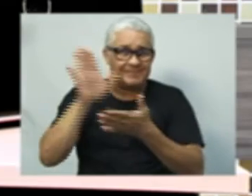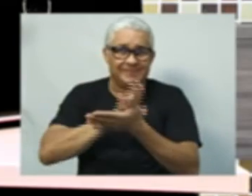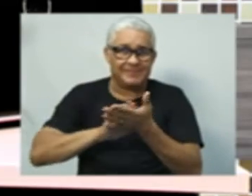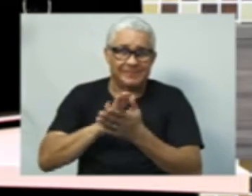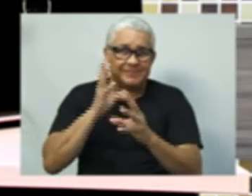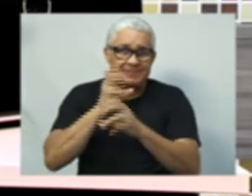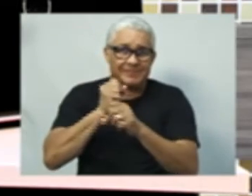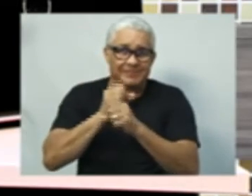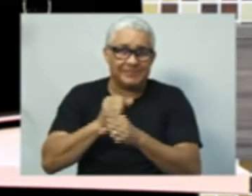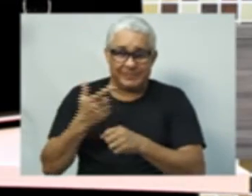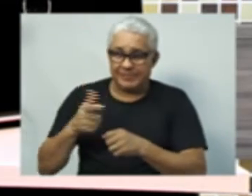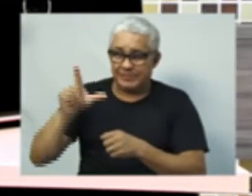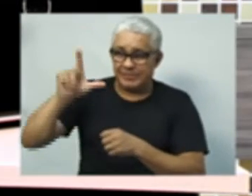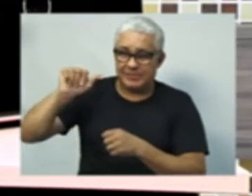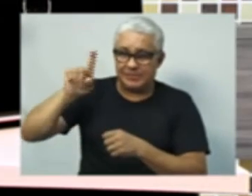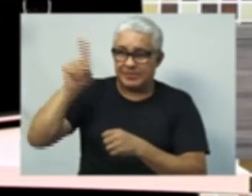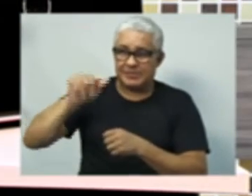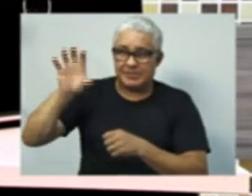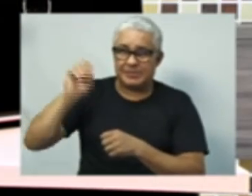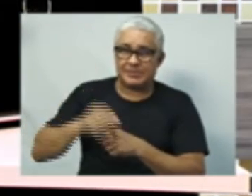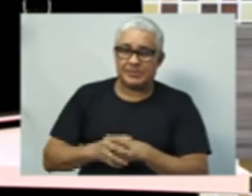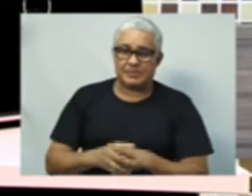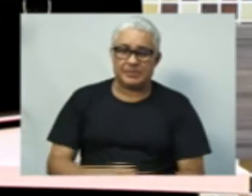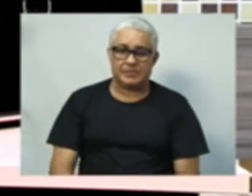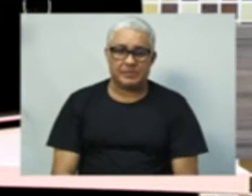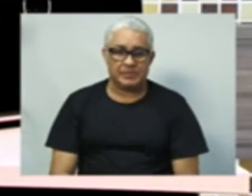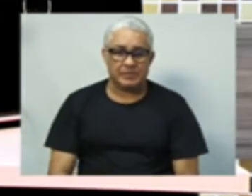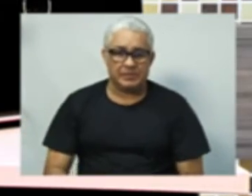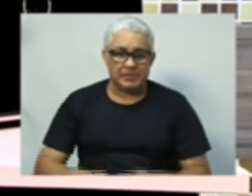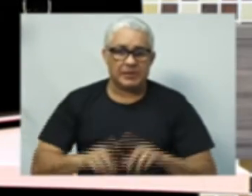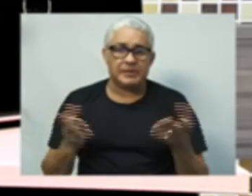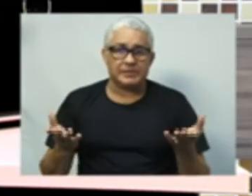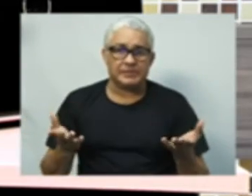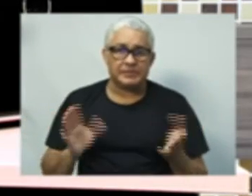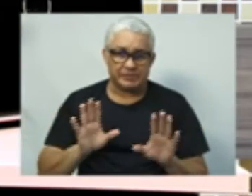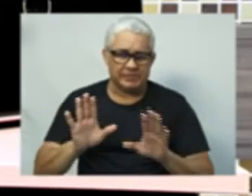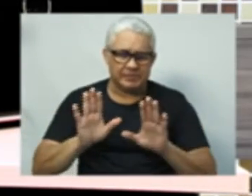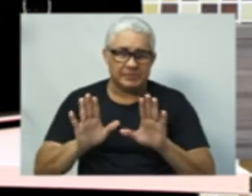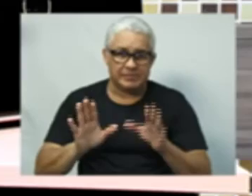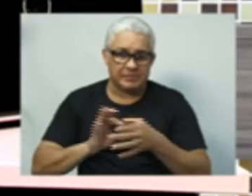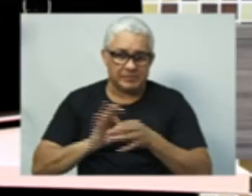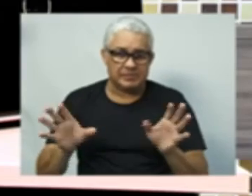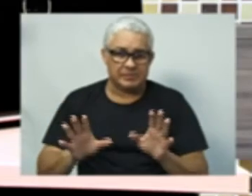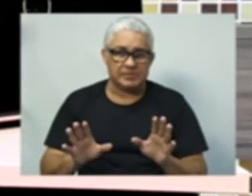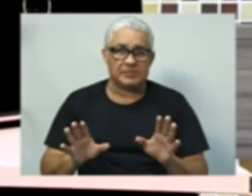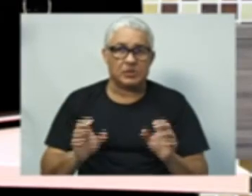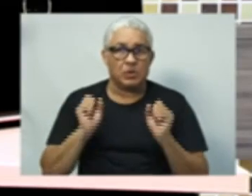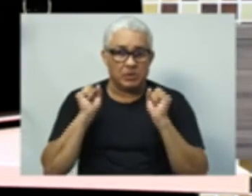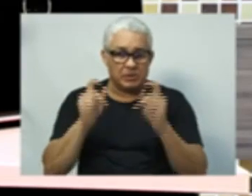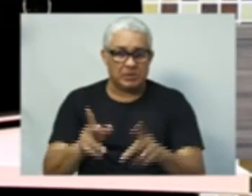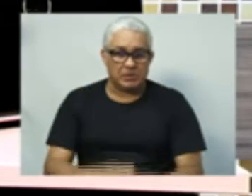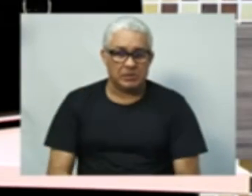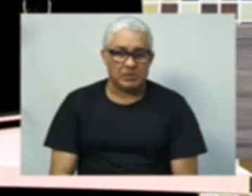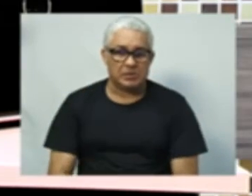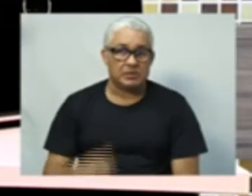não, né, Lázaro? Eu sei, não sei porque que eu perguntei isso ainda. Mas deixa, mais tarde eu passo aqui e a gente vê isso direito. Não, então fechou. Era isso aí que eu queria, ainda